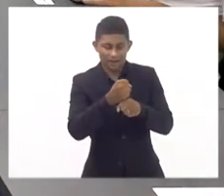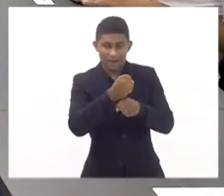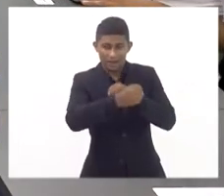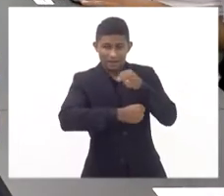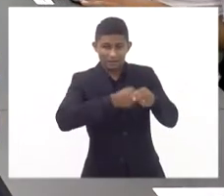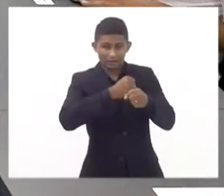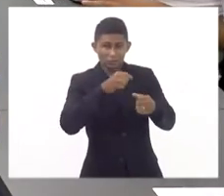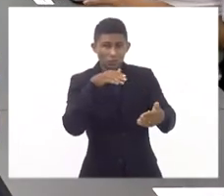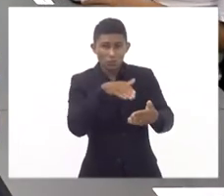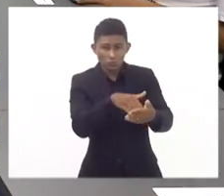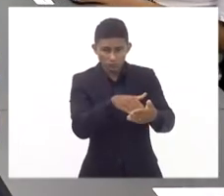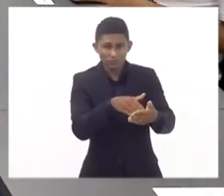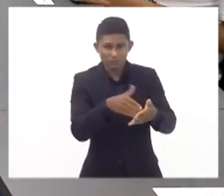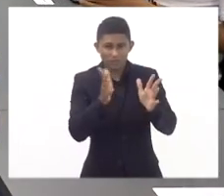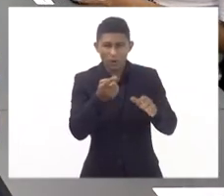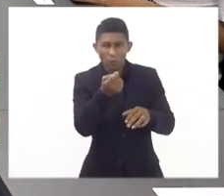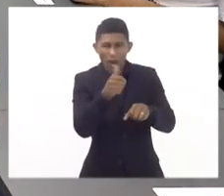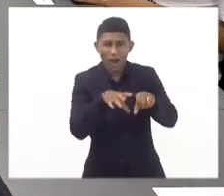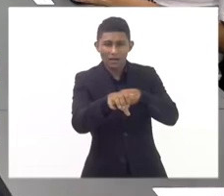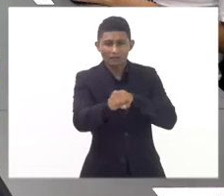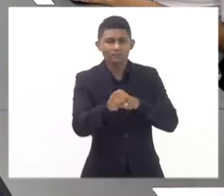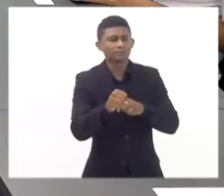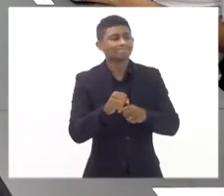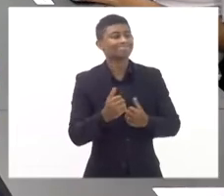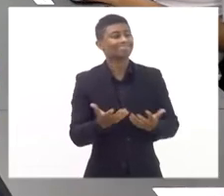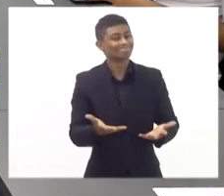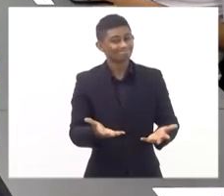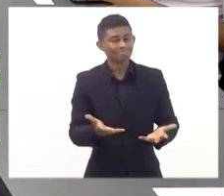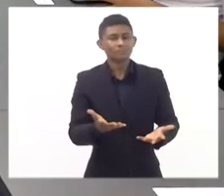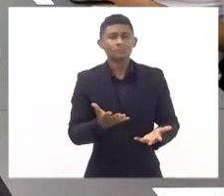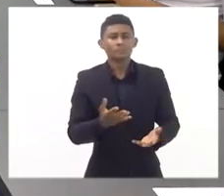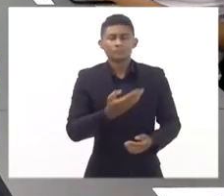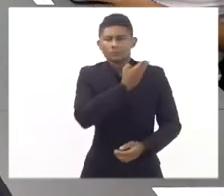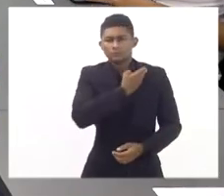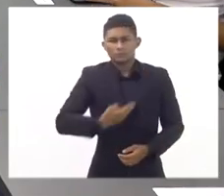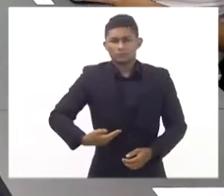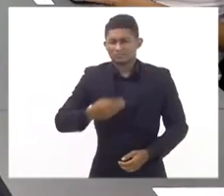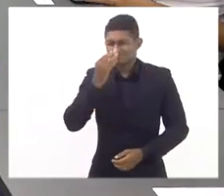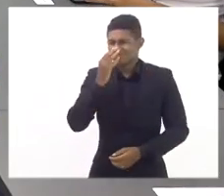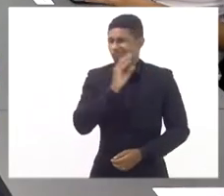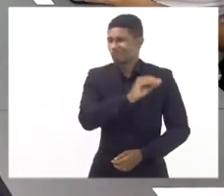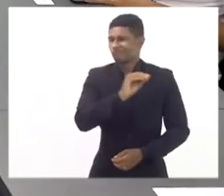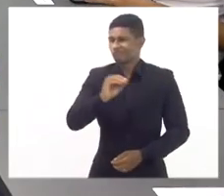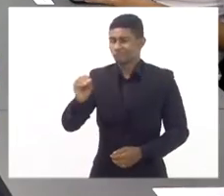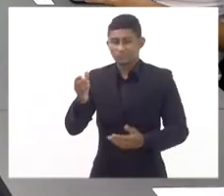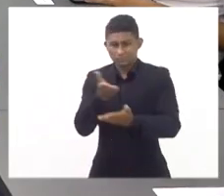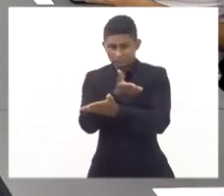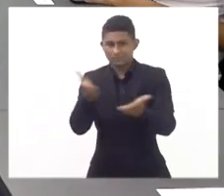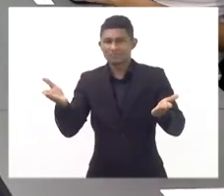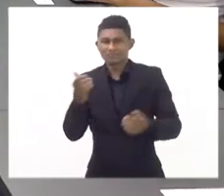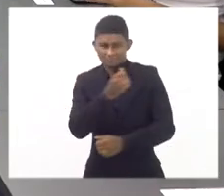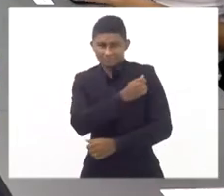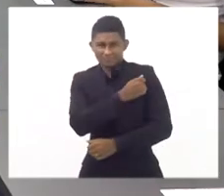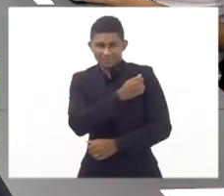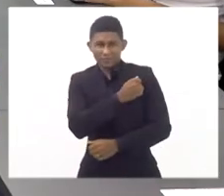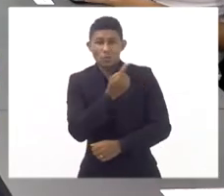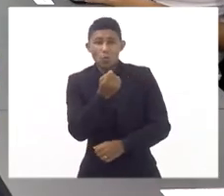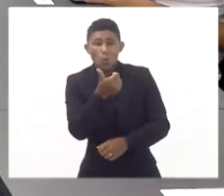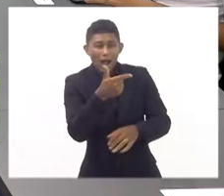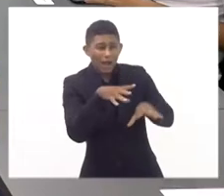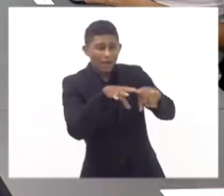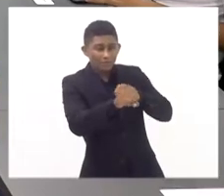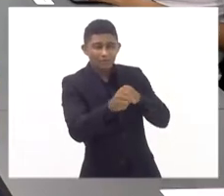de completo descaso. Então, assim, esses que estão chegando a essa etapa final são os sobreviventes,